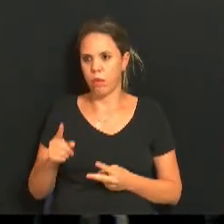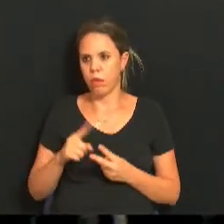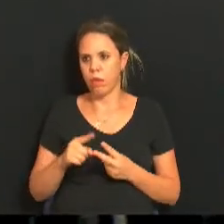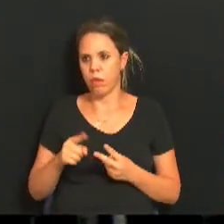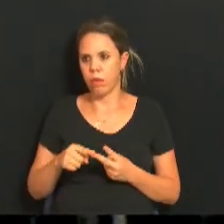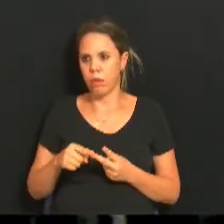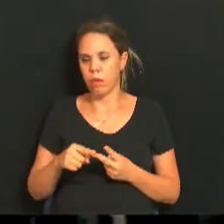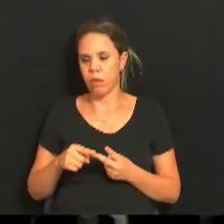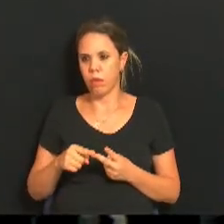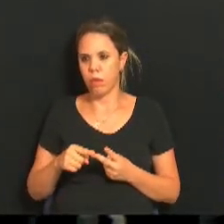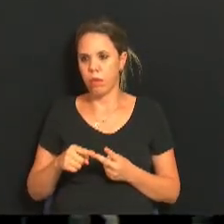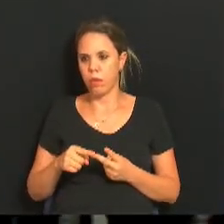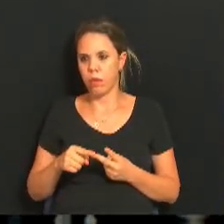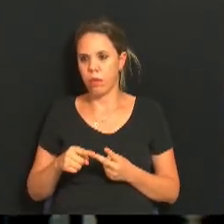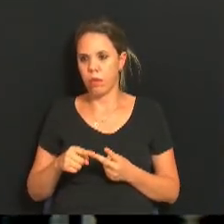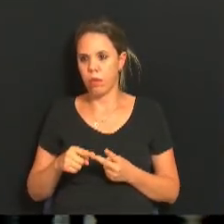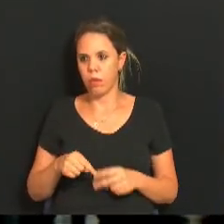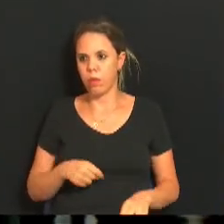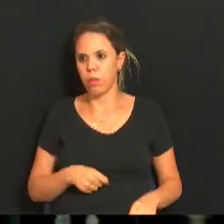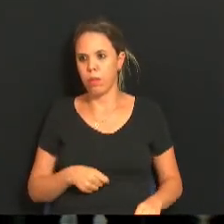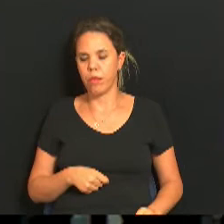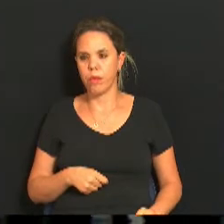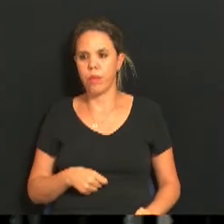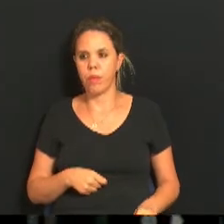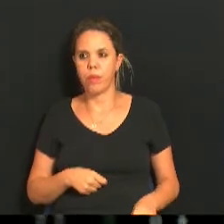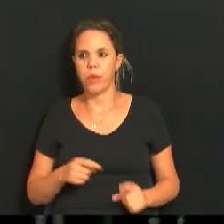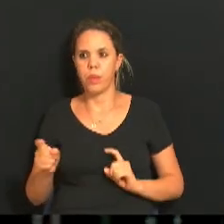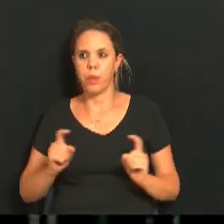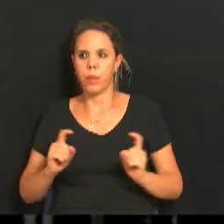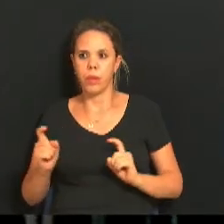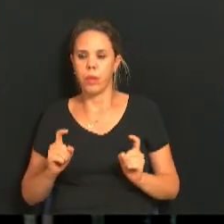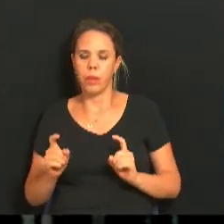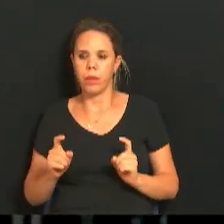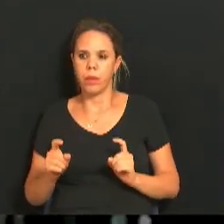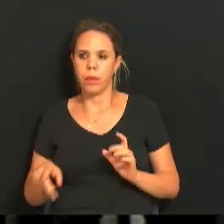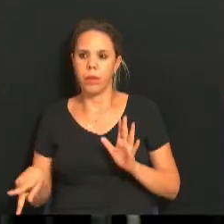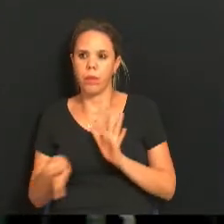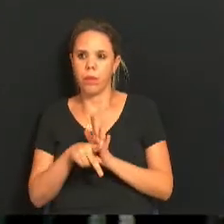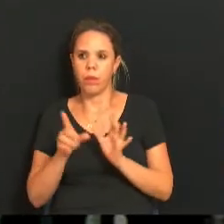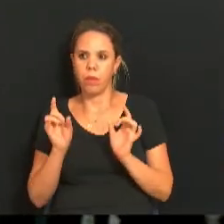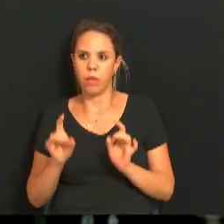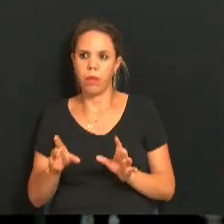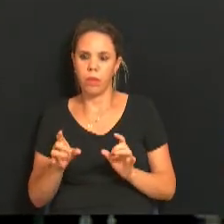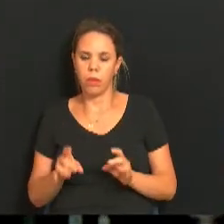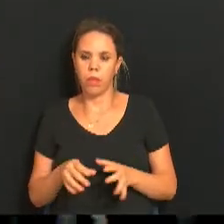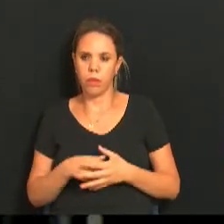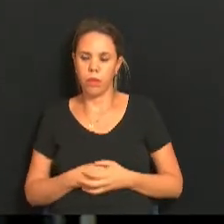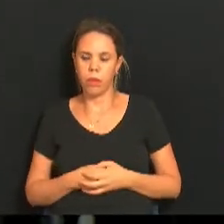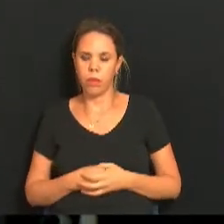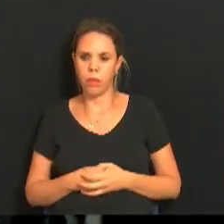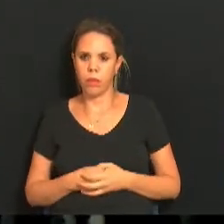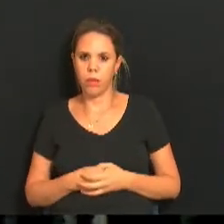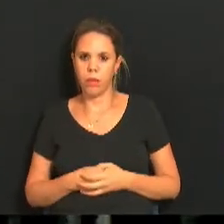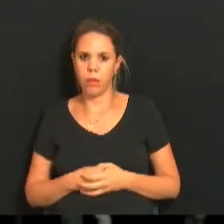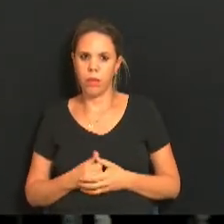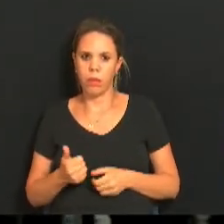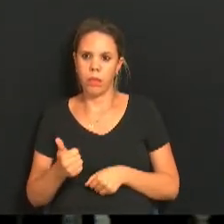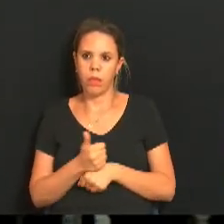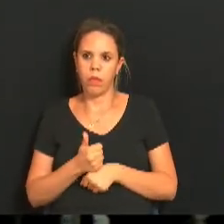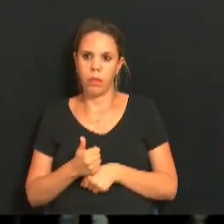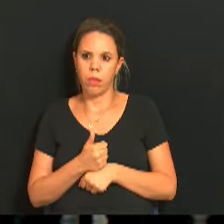tipos é dois tipos de sessão além da própria venda ou da alienação das suas Áreas